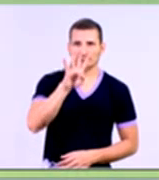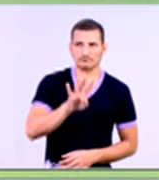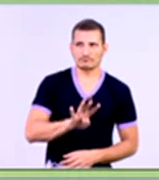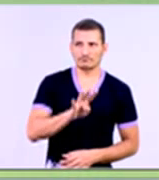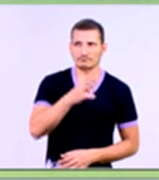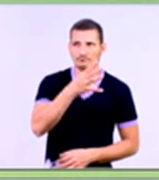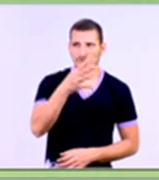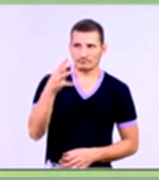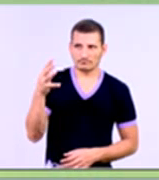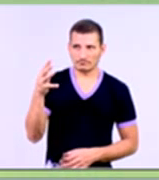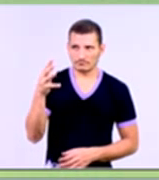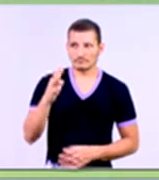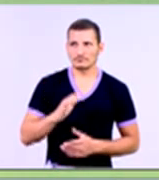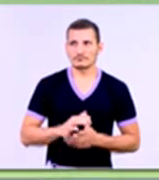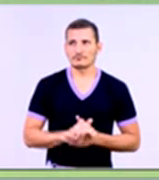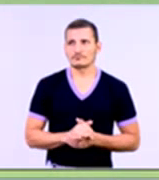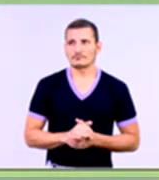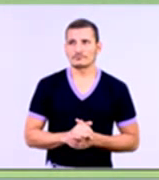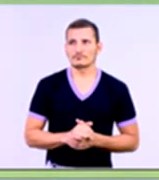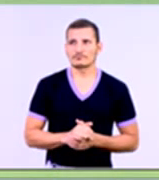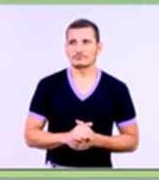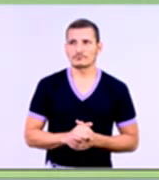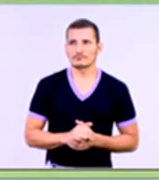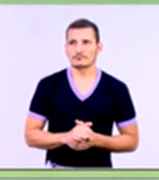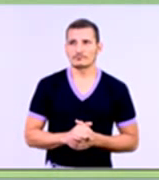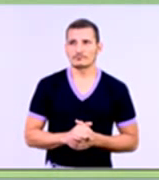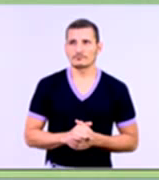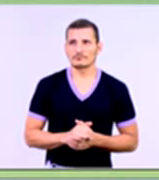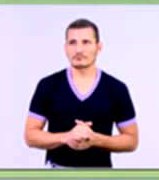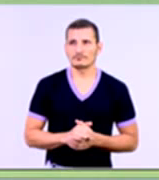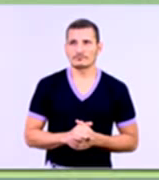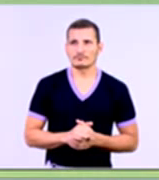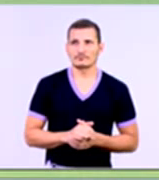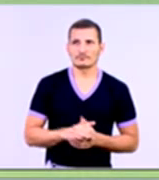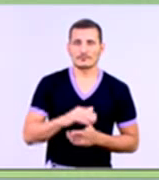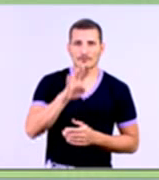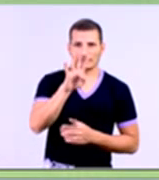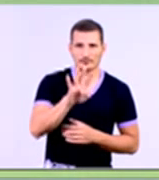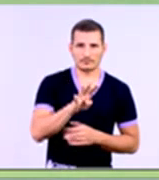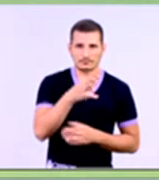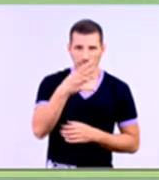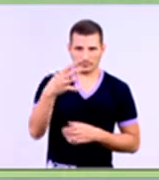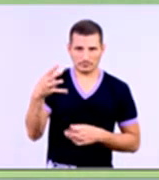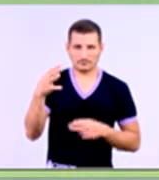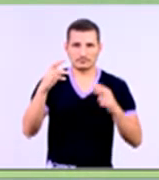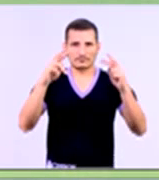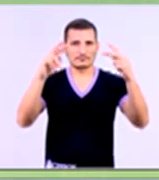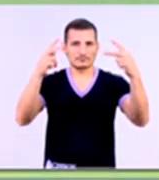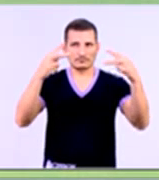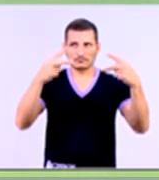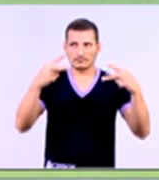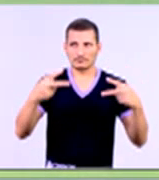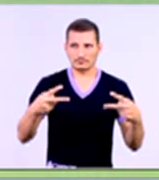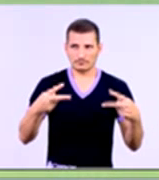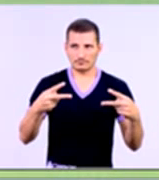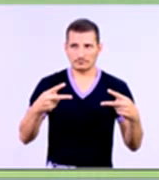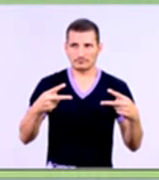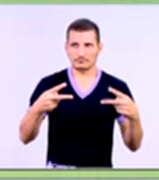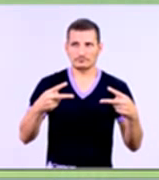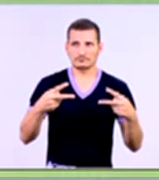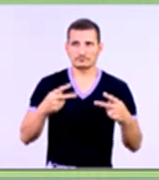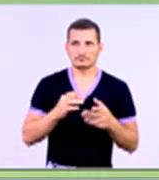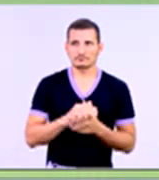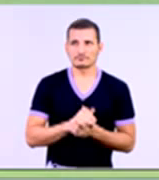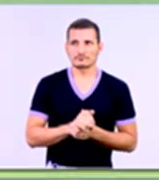Nós temos a tabela, que é o último assunto. A tabela com HTML, sem o Bootstrap, ela